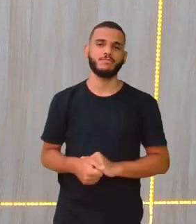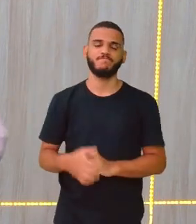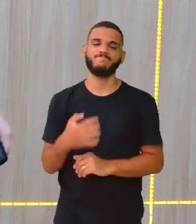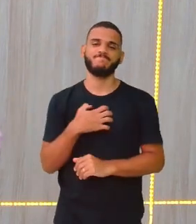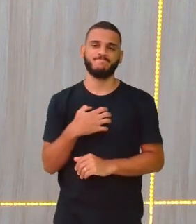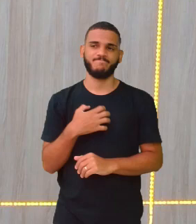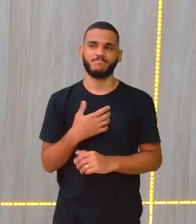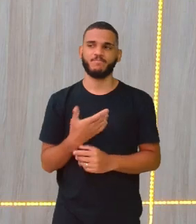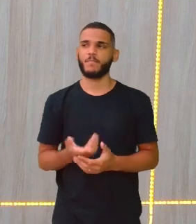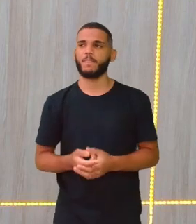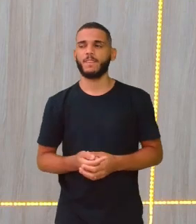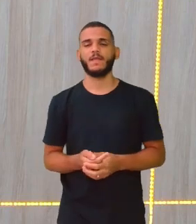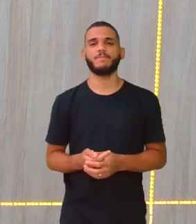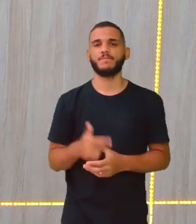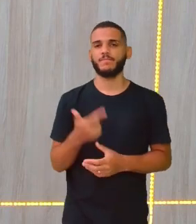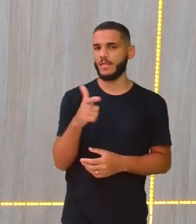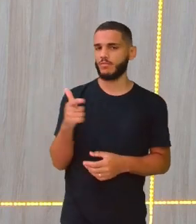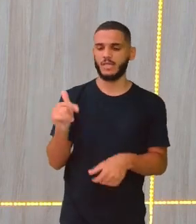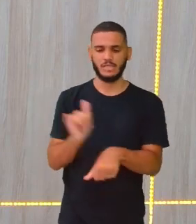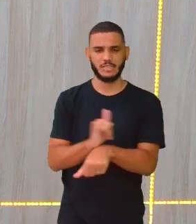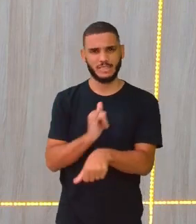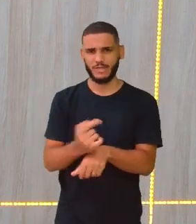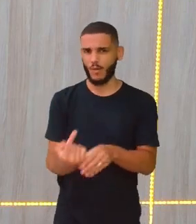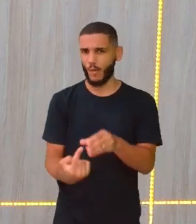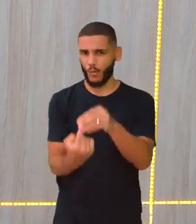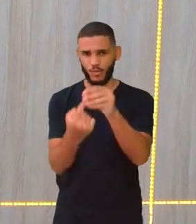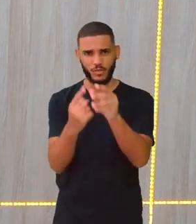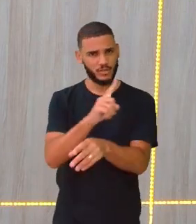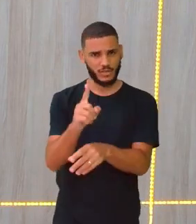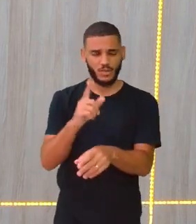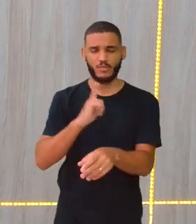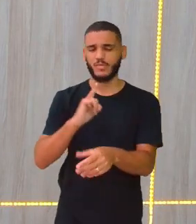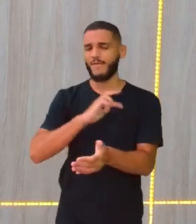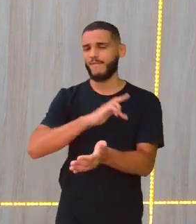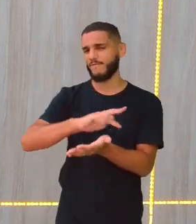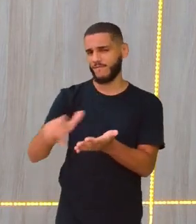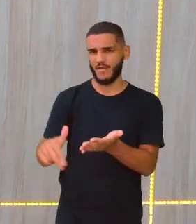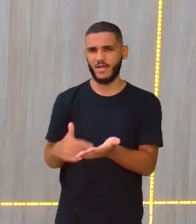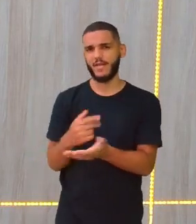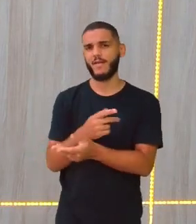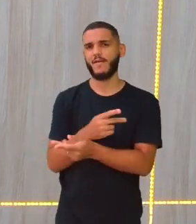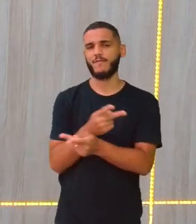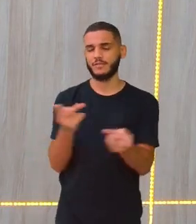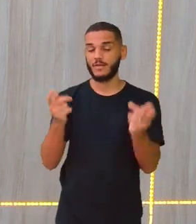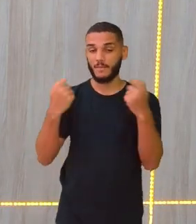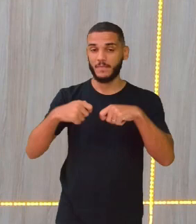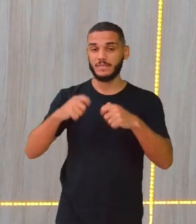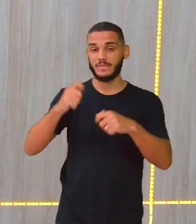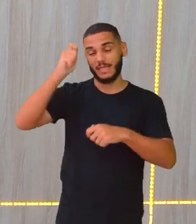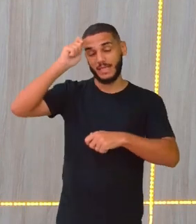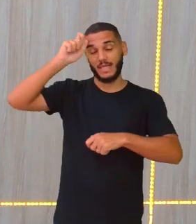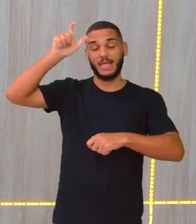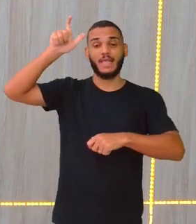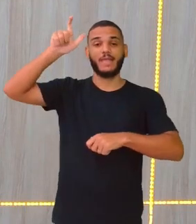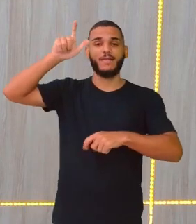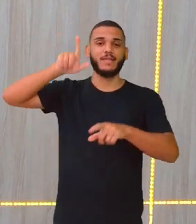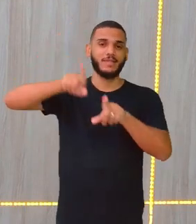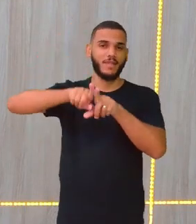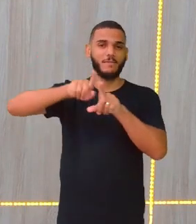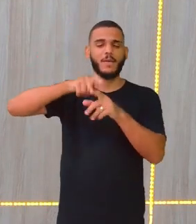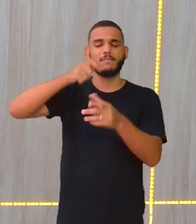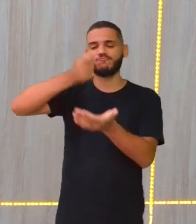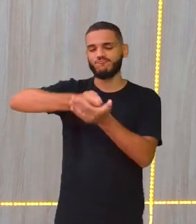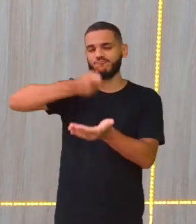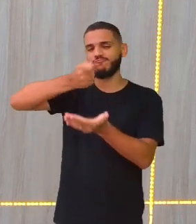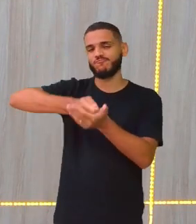Não tem só um caminho para chegar à resposta. Você precisa só de criatividade e perseverança. Ou seja,